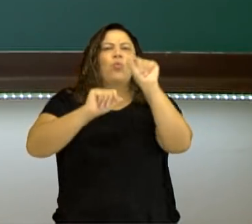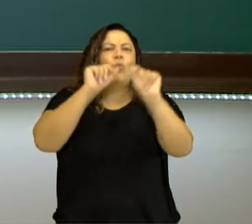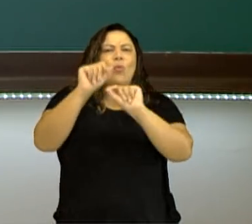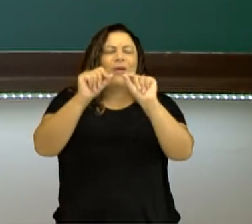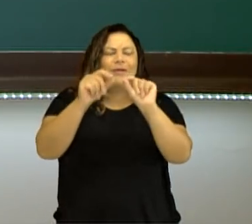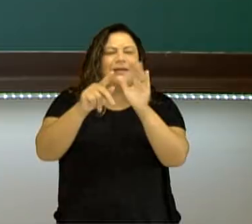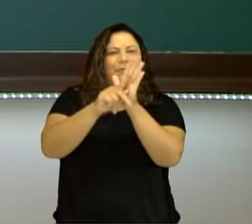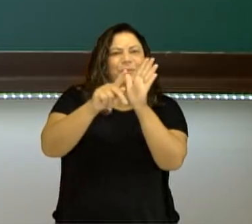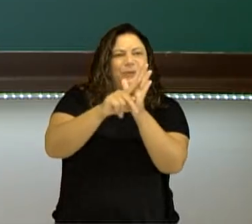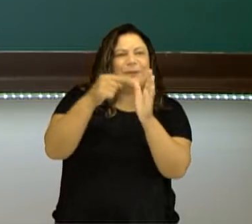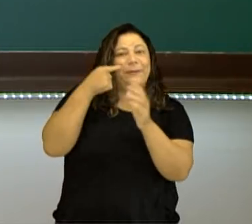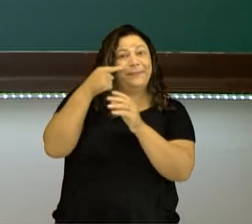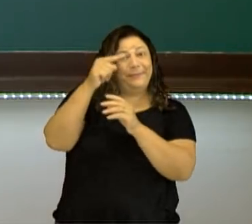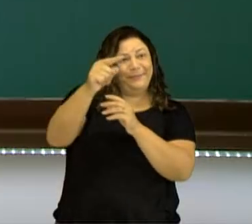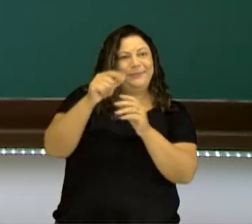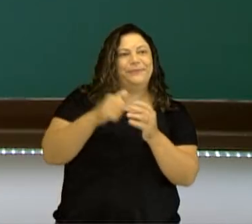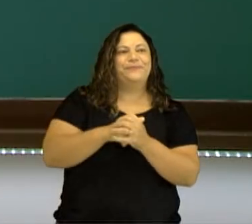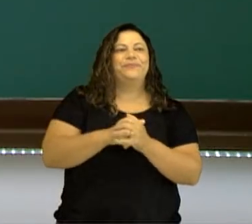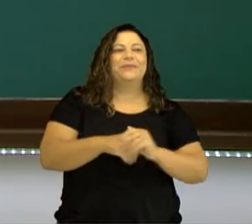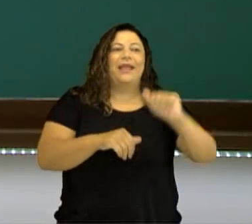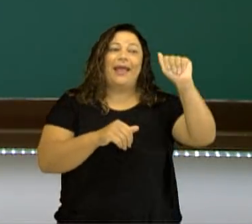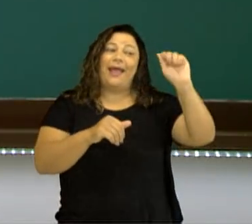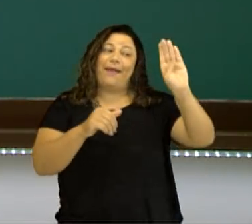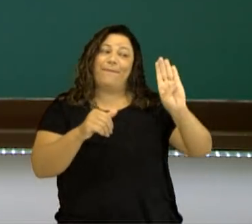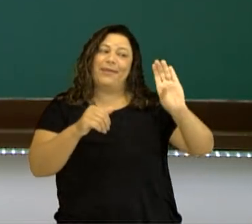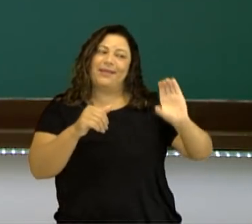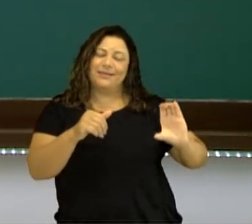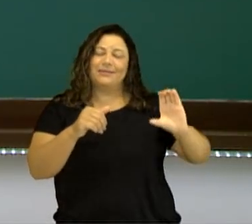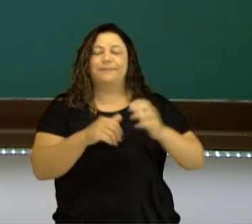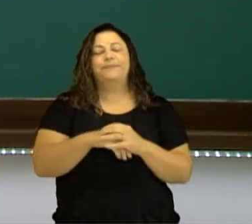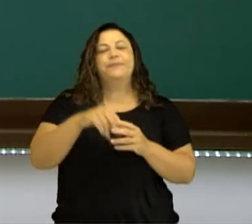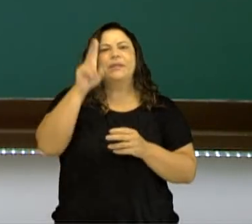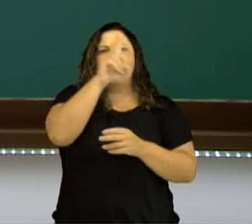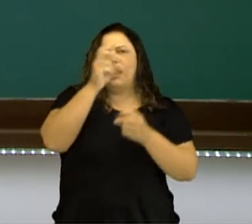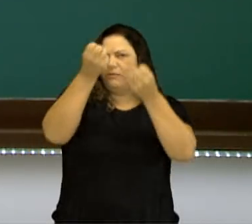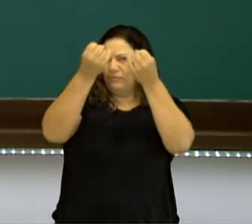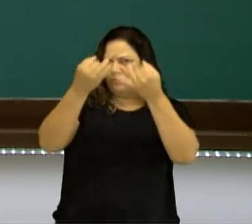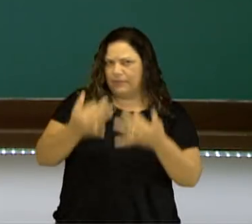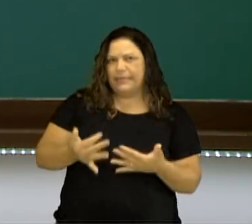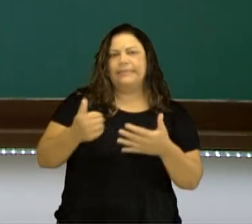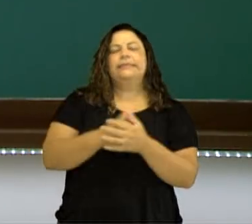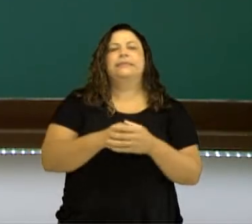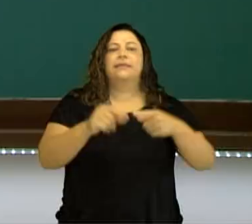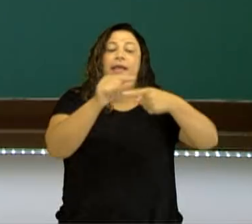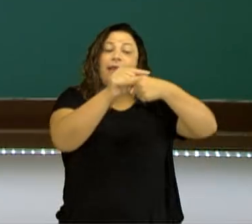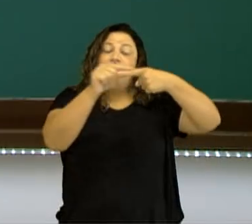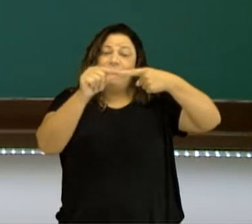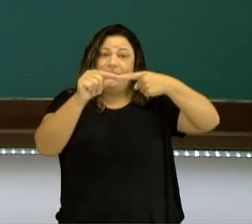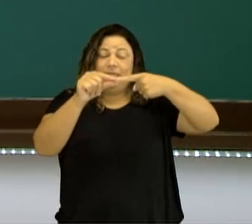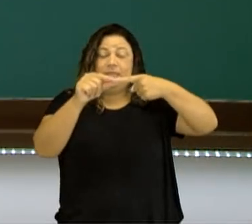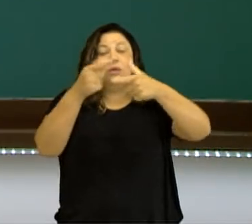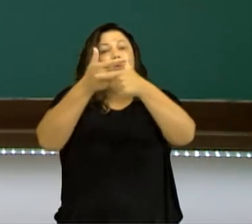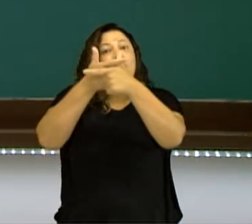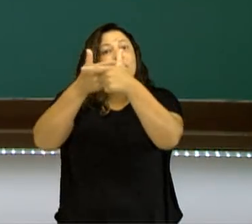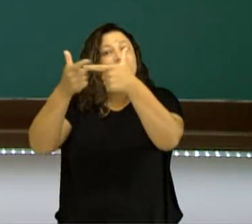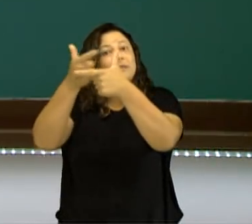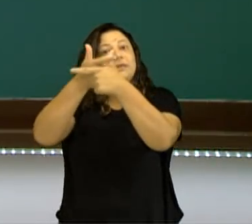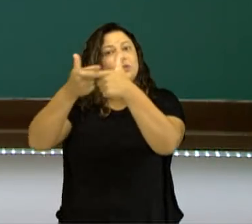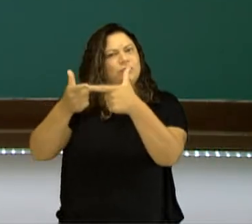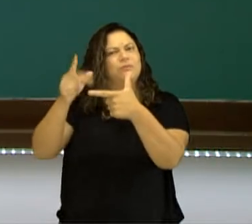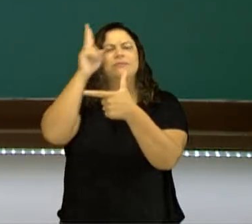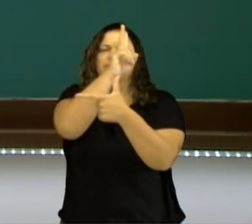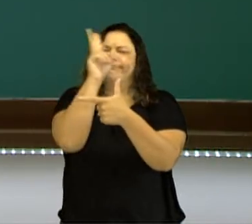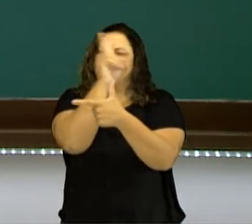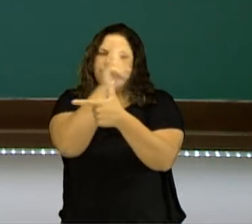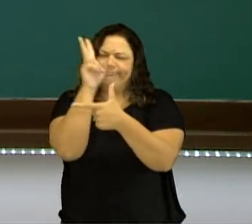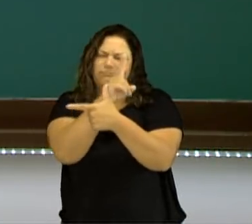aqui. Então, como eu falei para você, faça a divisão. Fração é uma divisão, não é porque você está na primeira série que você não vai lembrar dessa coisa